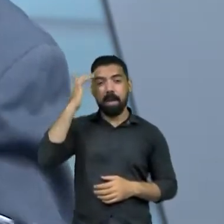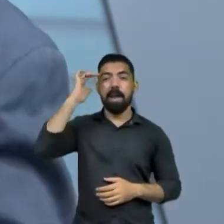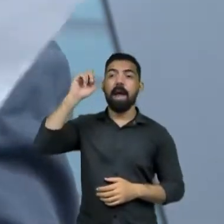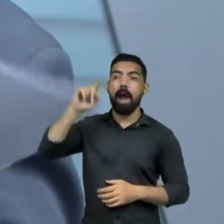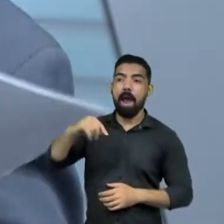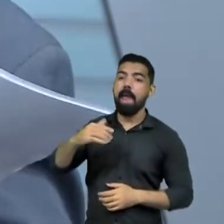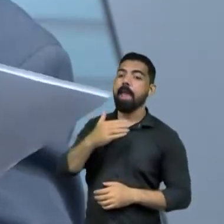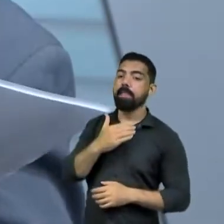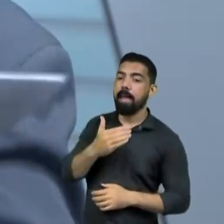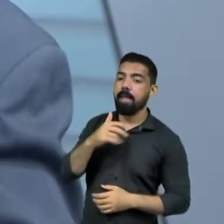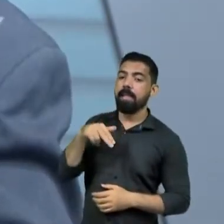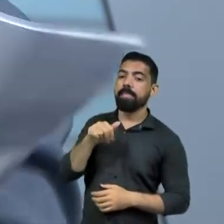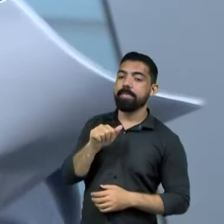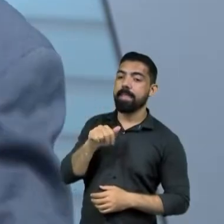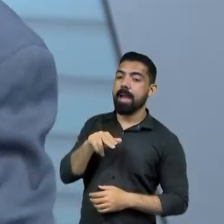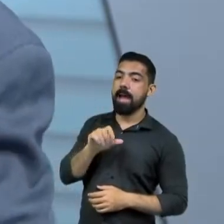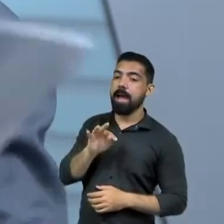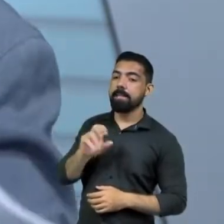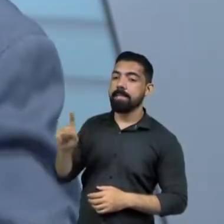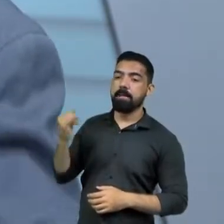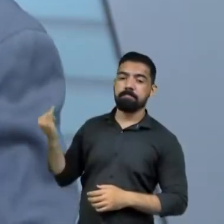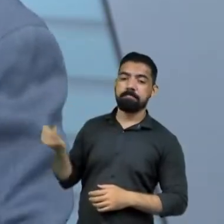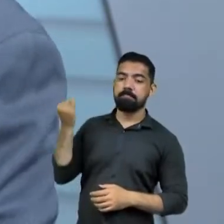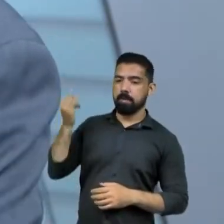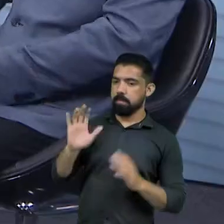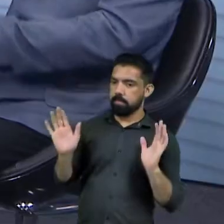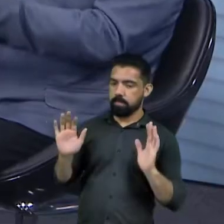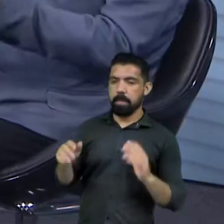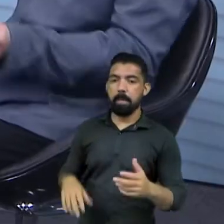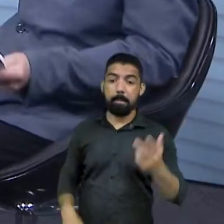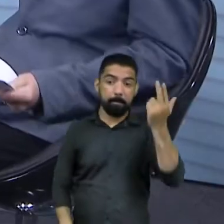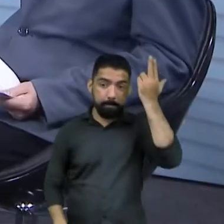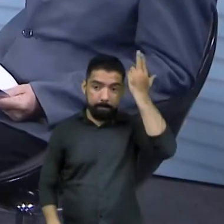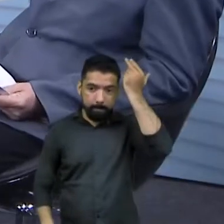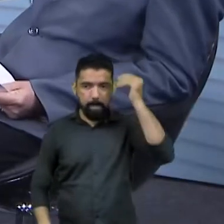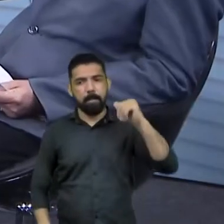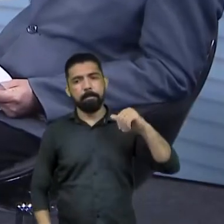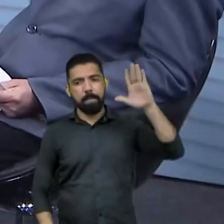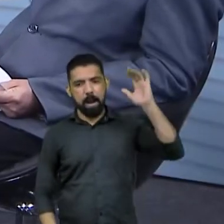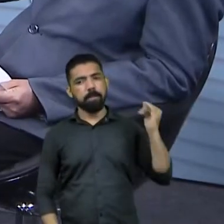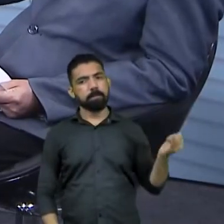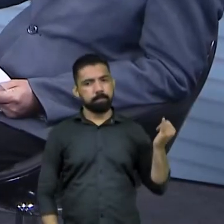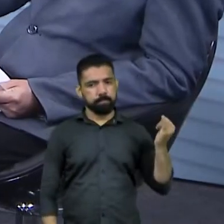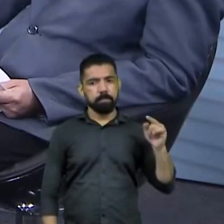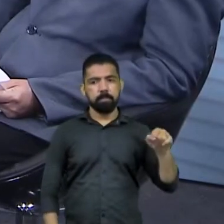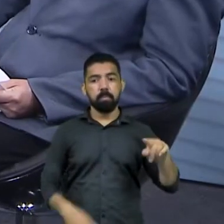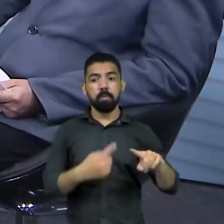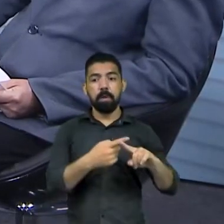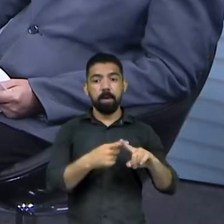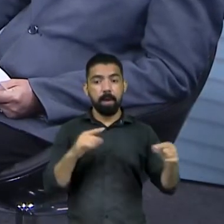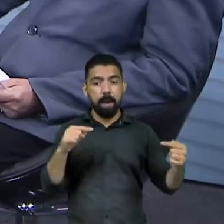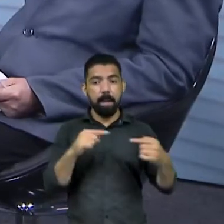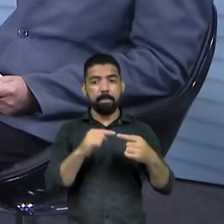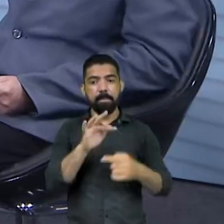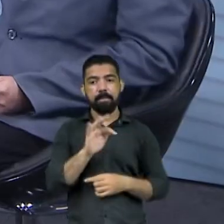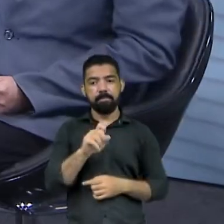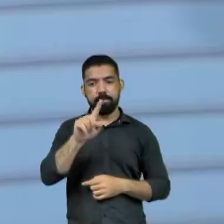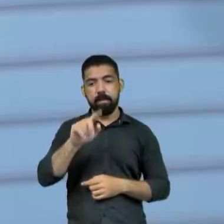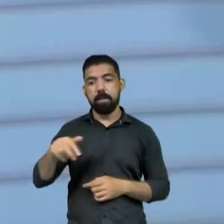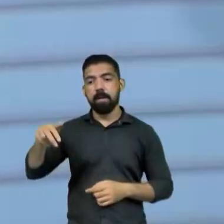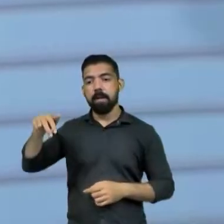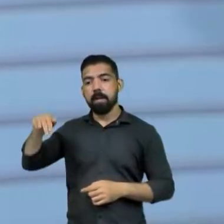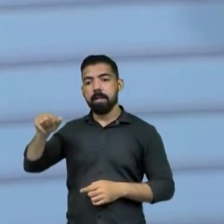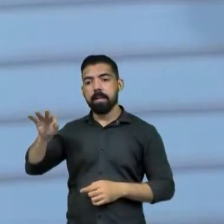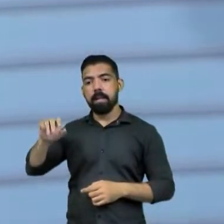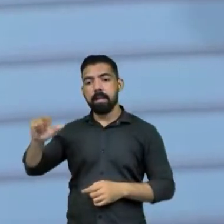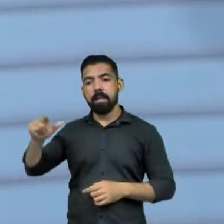não a páscoa sem a Páscoa tinha razão de ser a nossa fé não é isso é exatamente na no Natal nós vamos falar muito sobre sobre